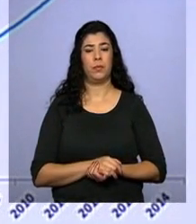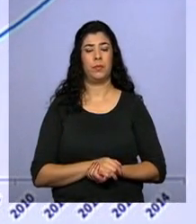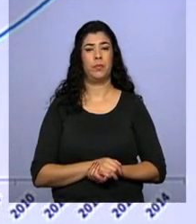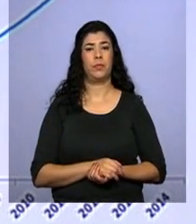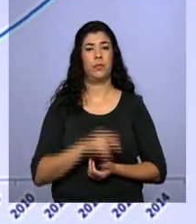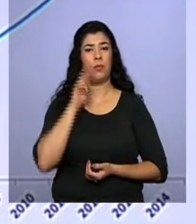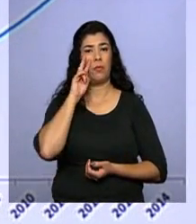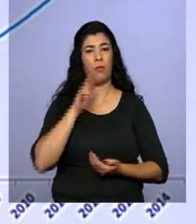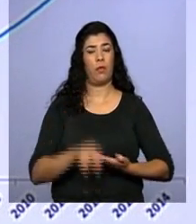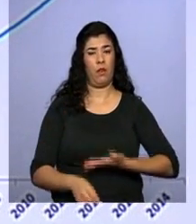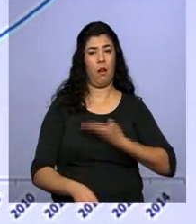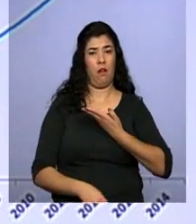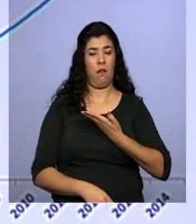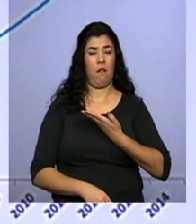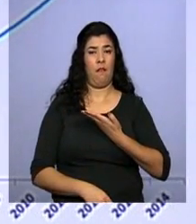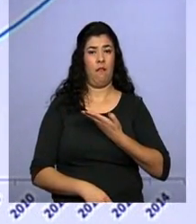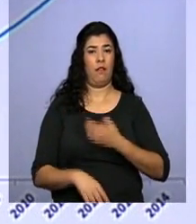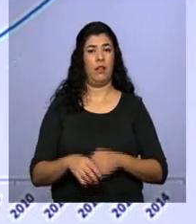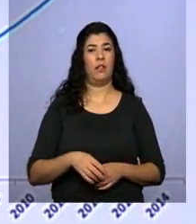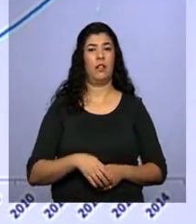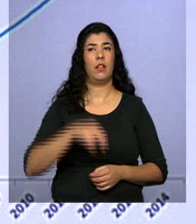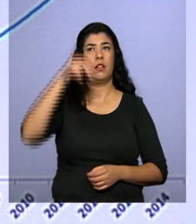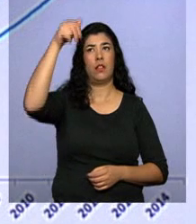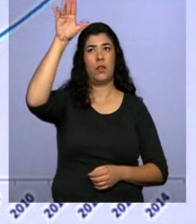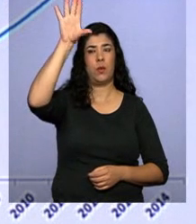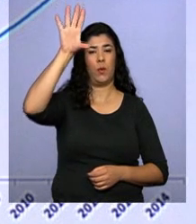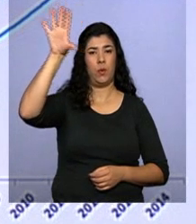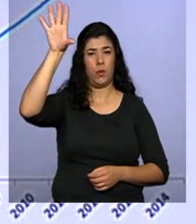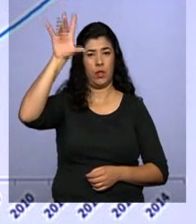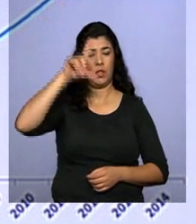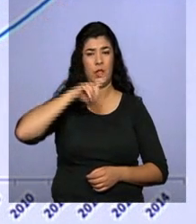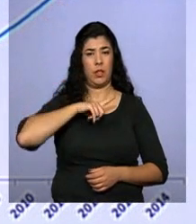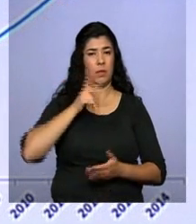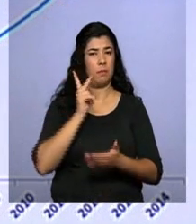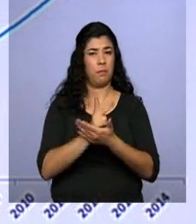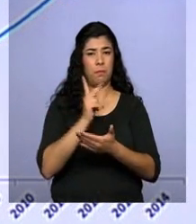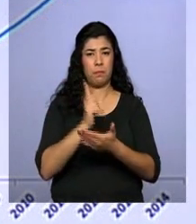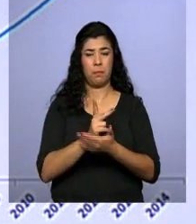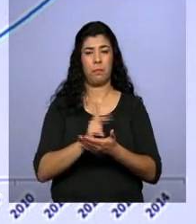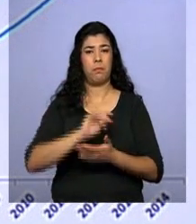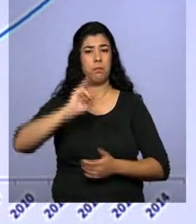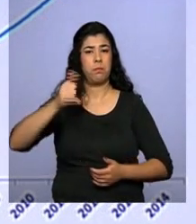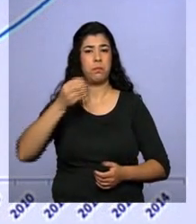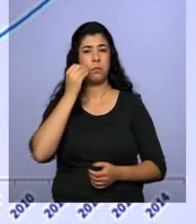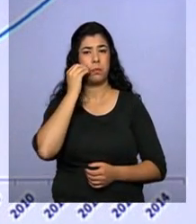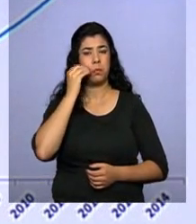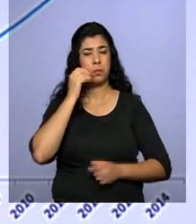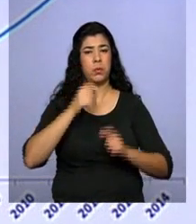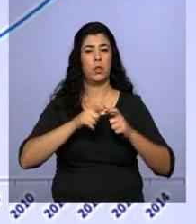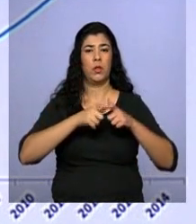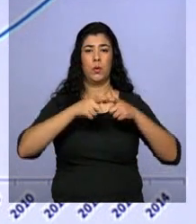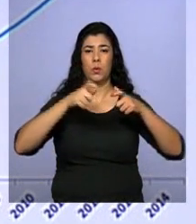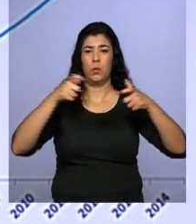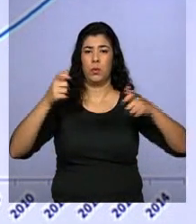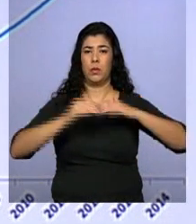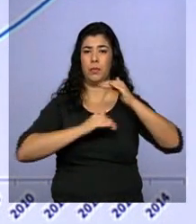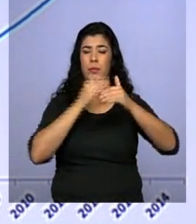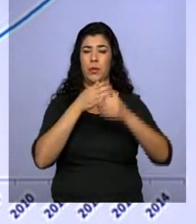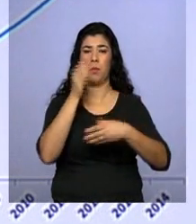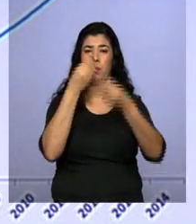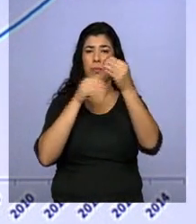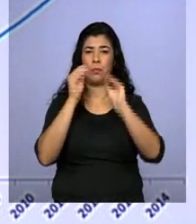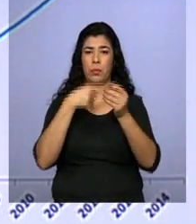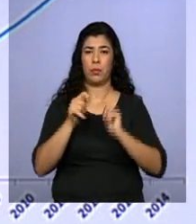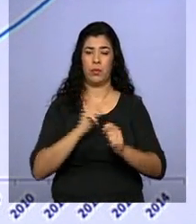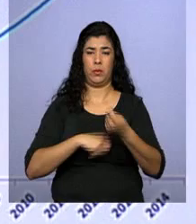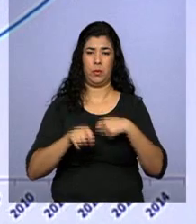região Nordeste também tem a mesma tendência de eh crescimento das aplicações Chegamos aqui